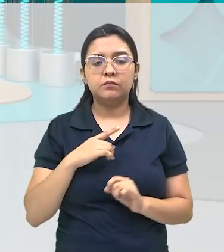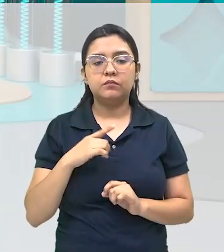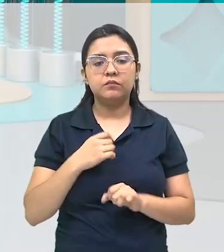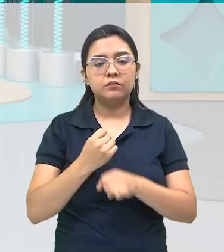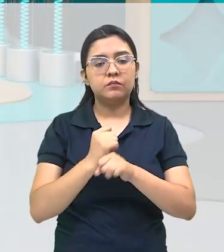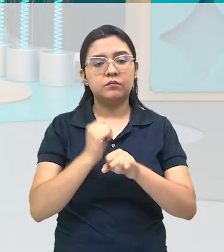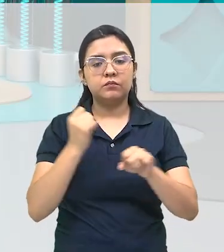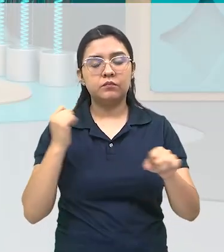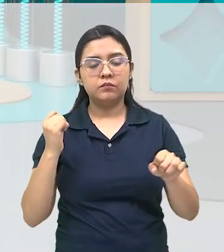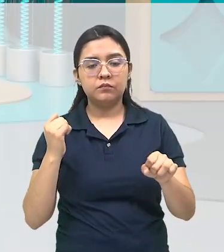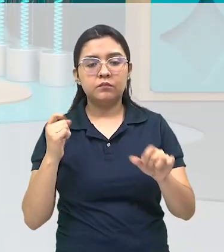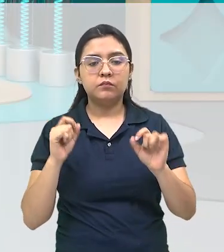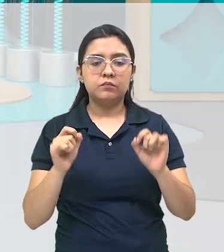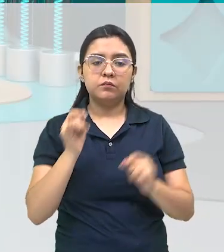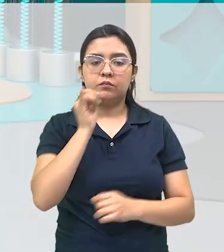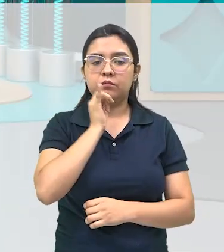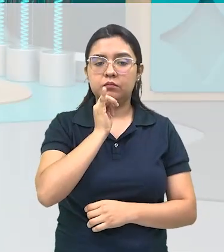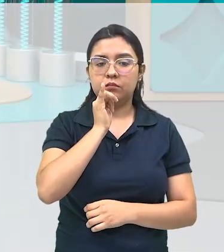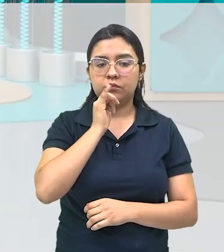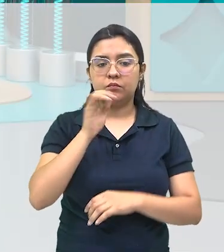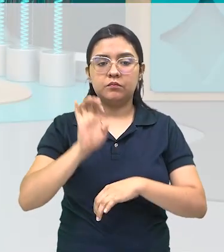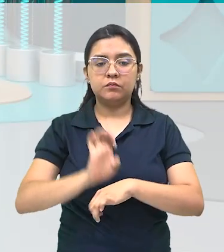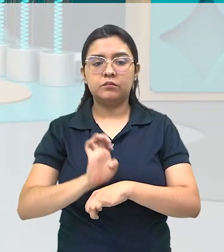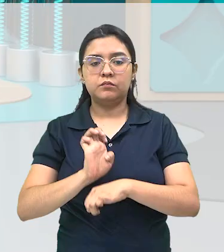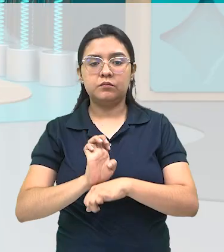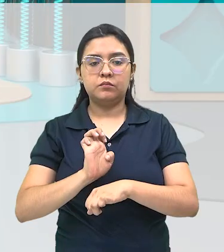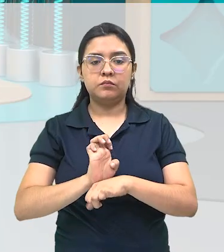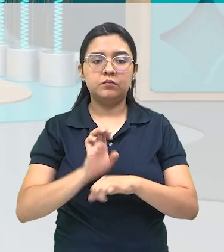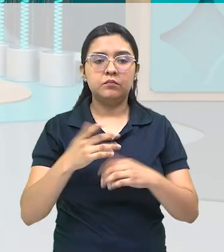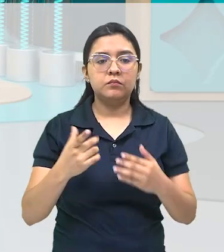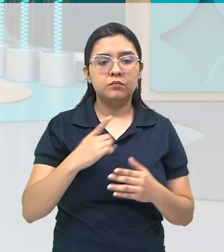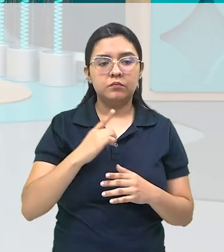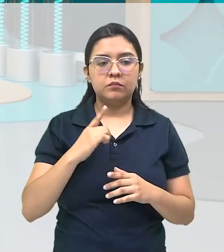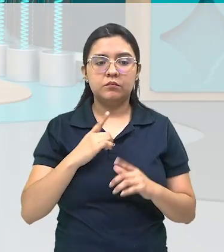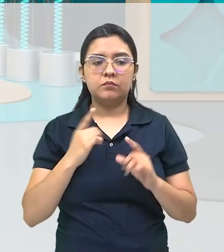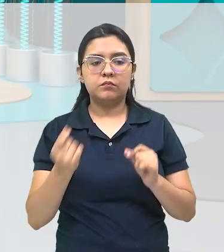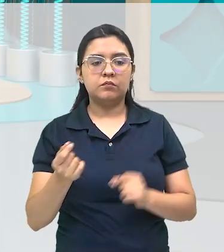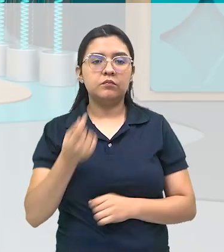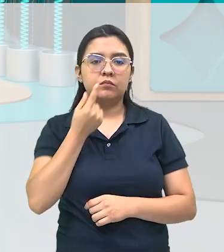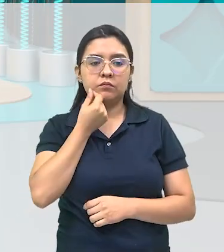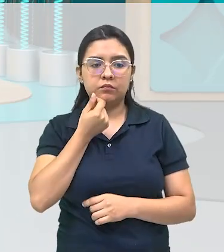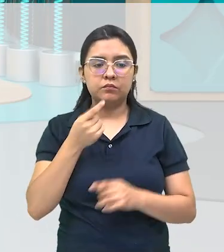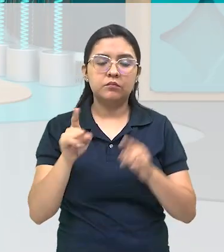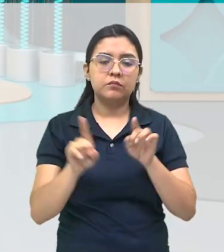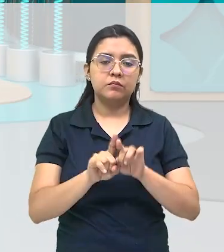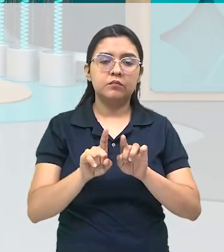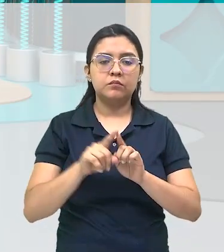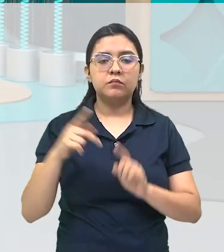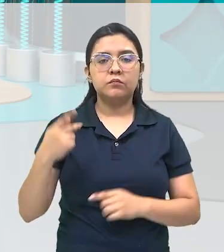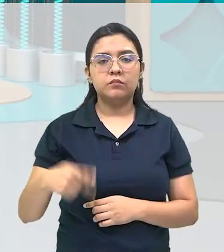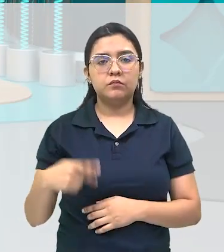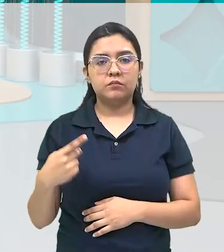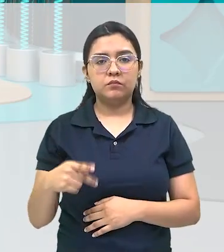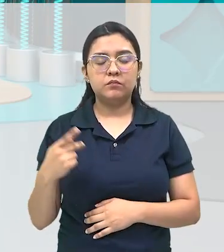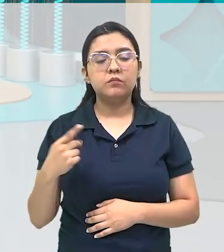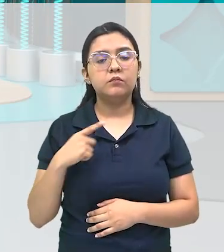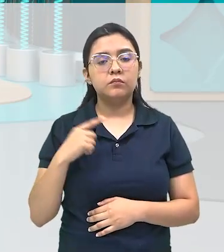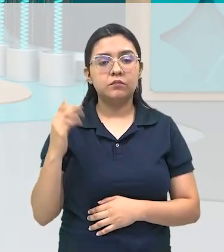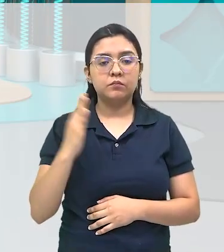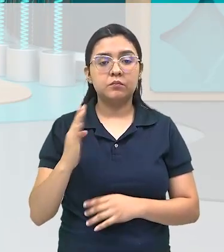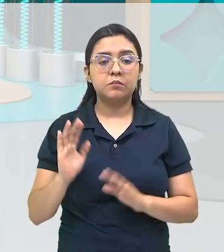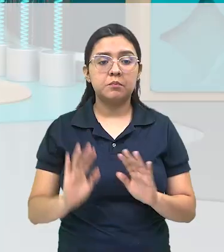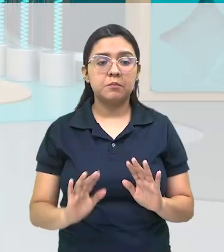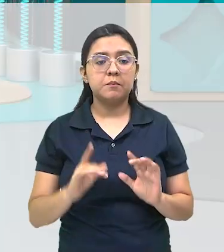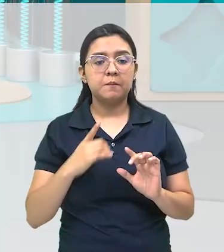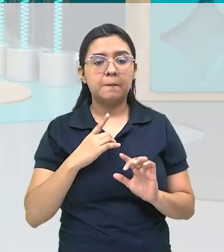menos o tamanho, por exemplo, de um estado do Ceará, um estado daqui do nosso país.